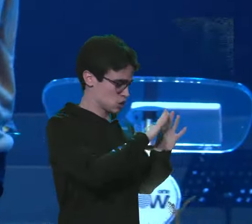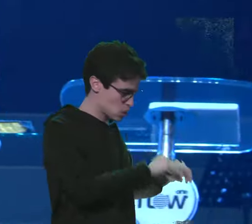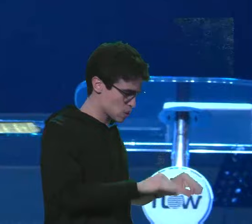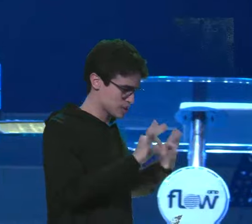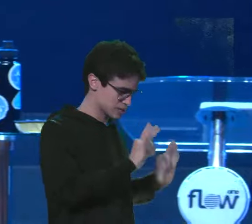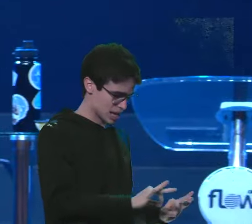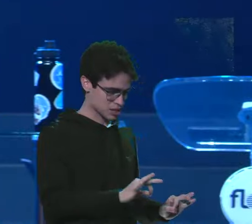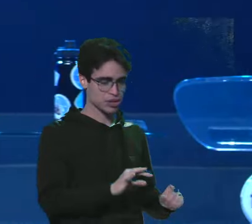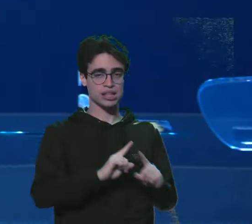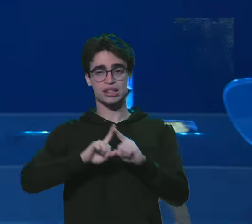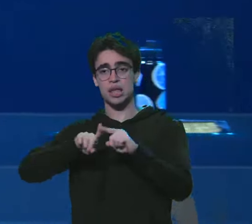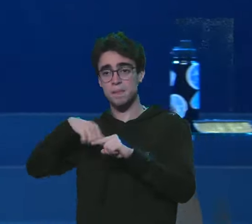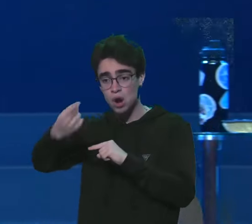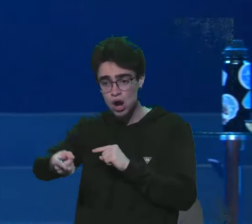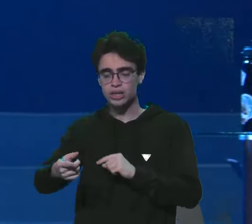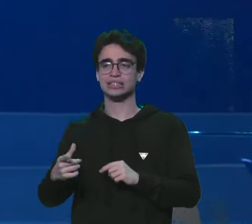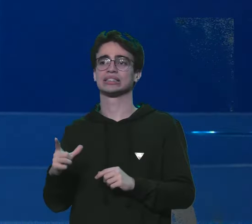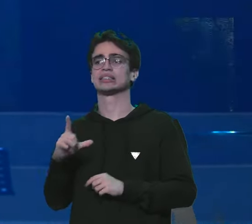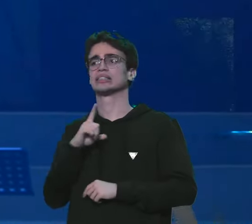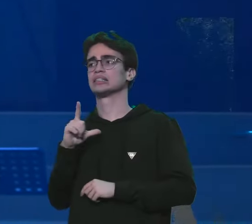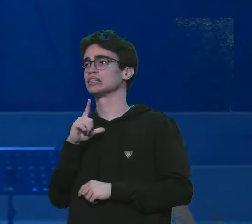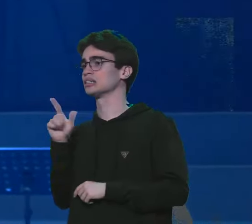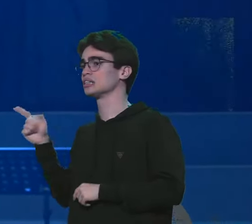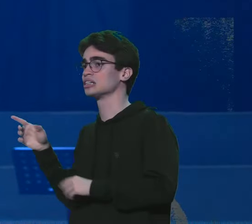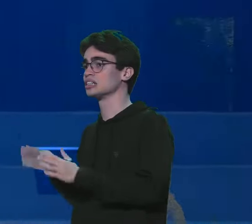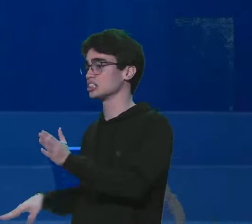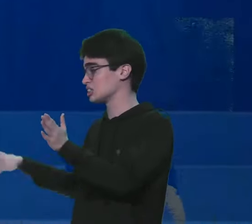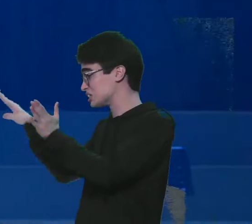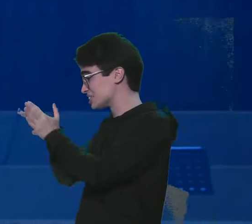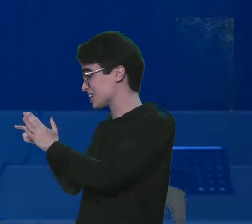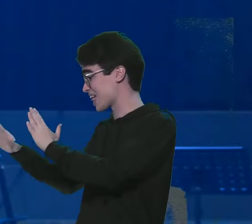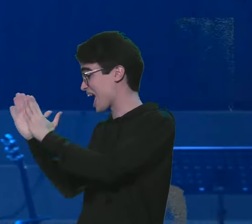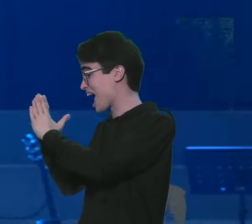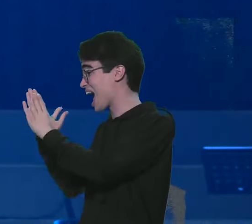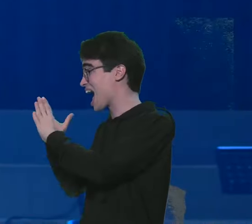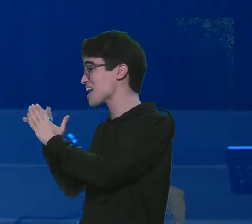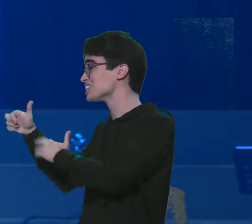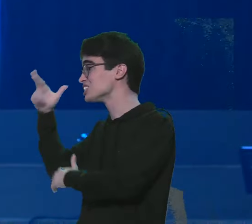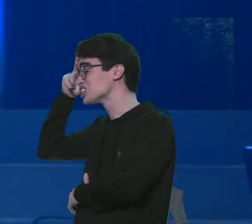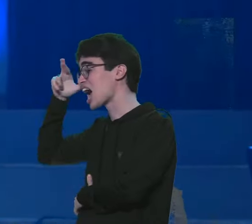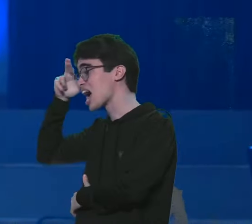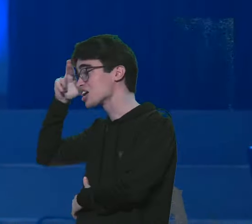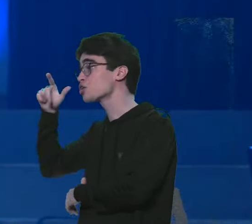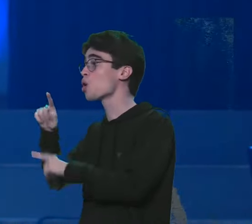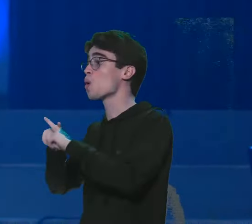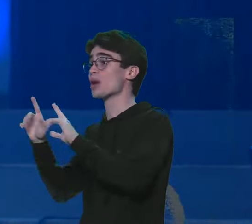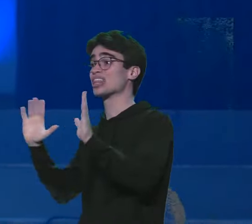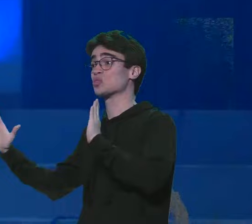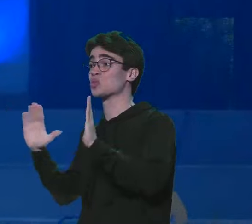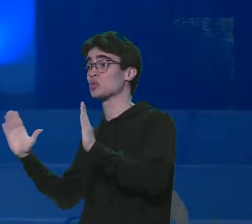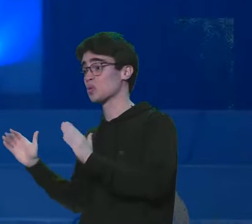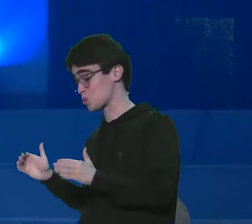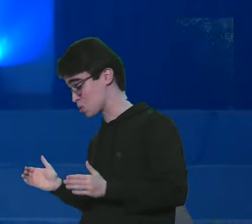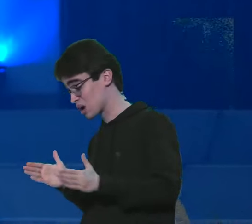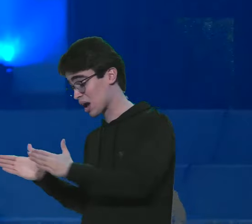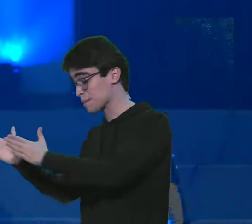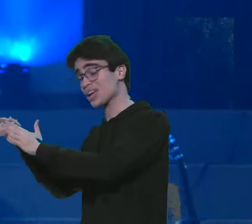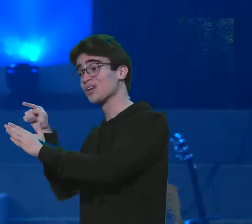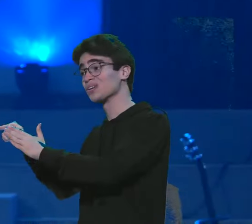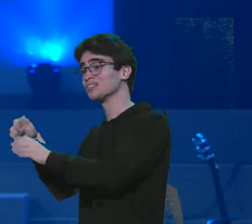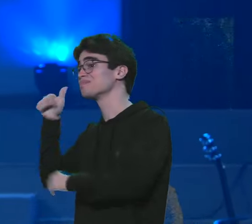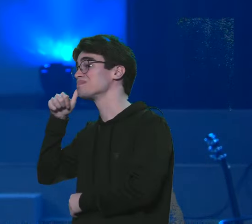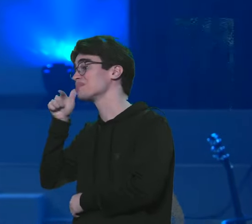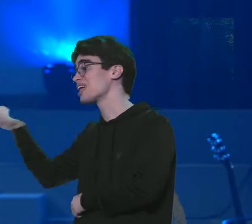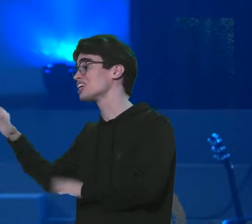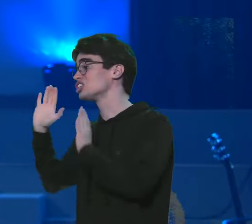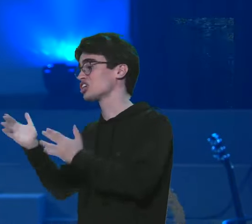e aí depois ele chega até a casa de Jairo, só que no caminho a filha de Jairo já havia